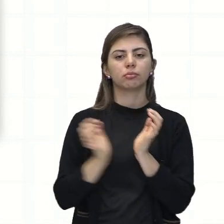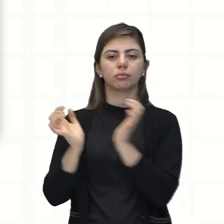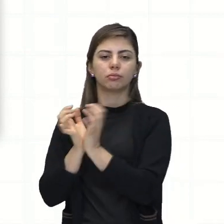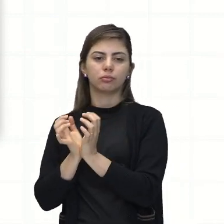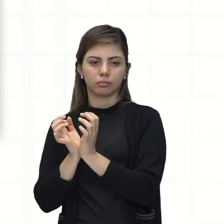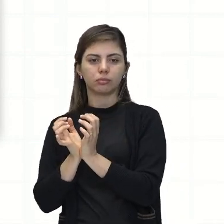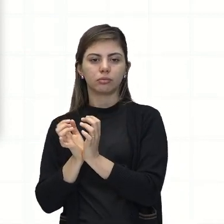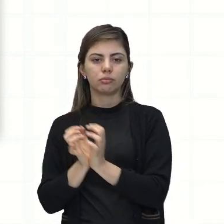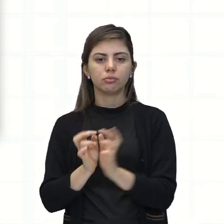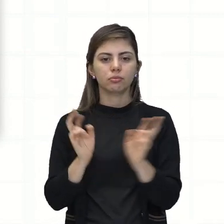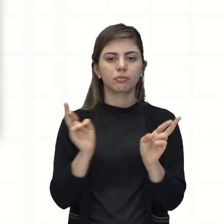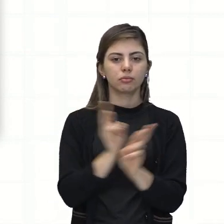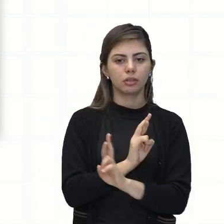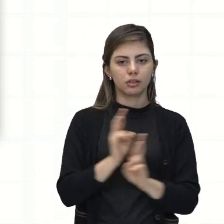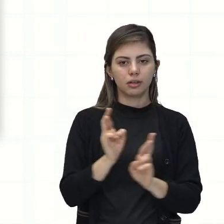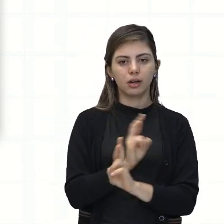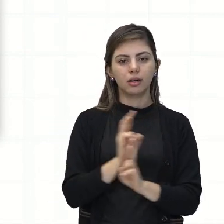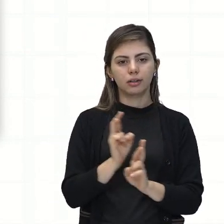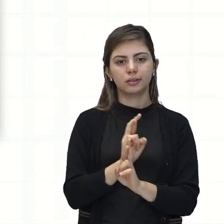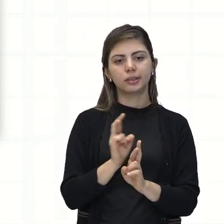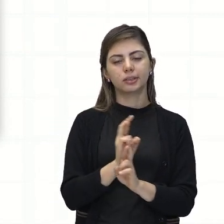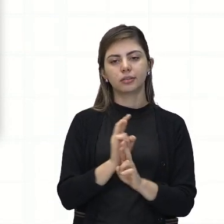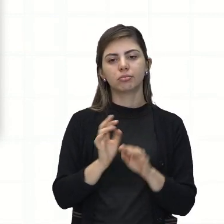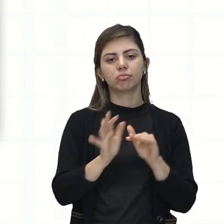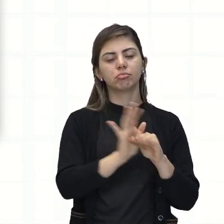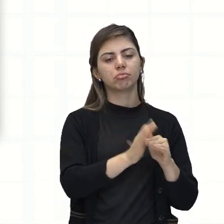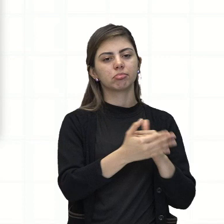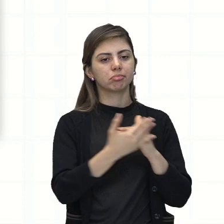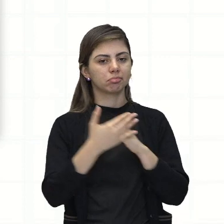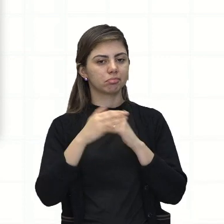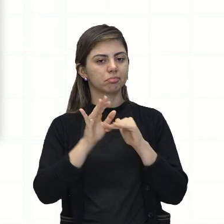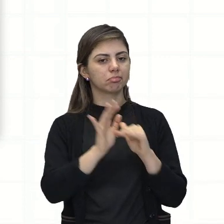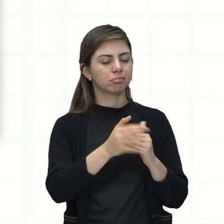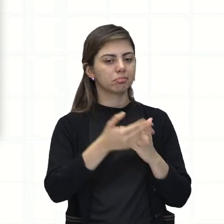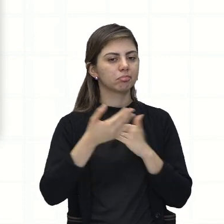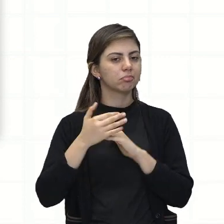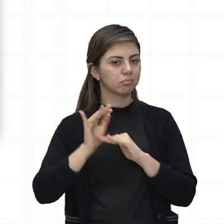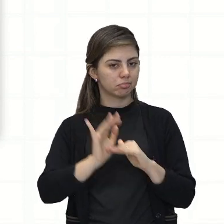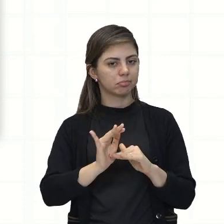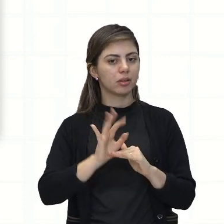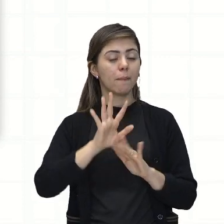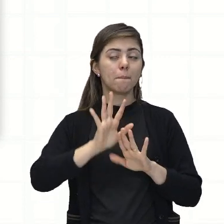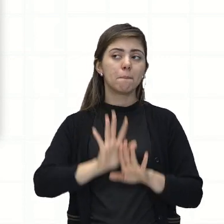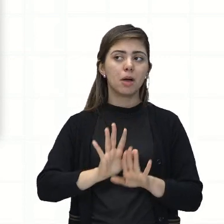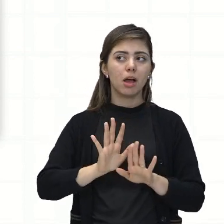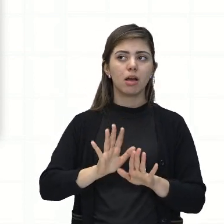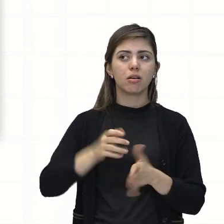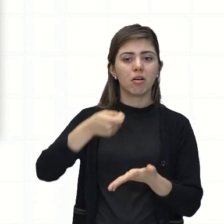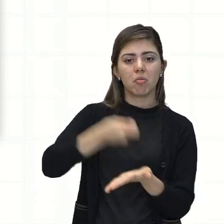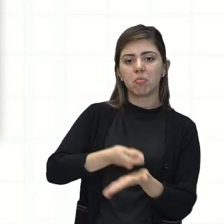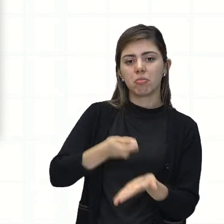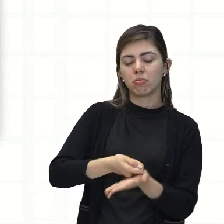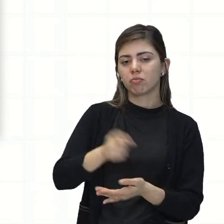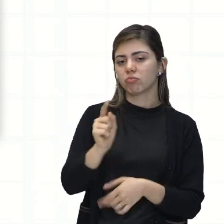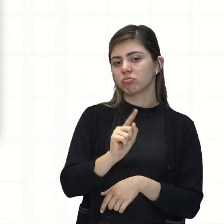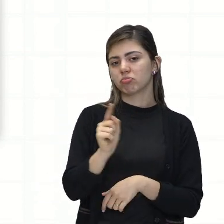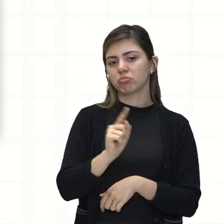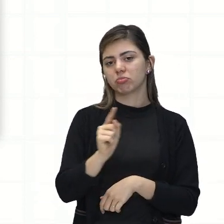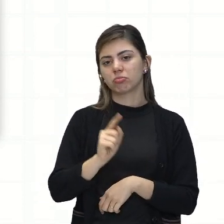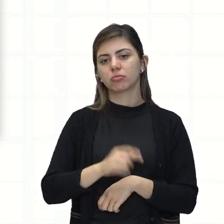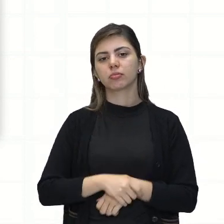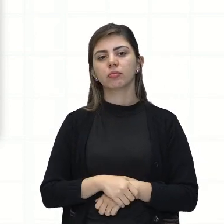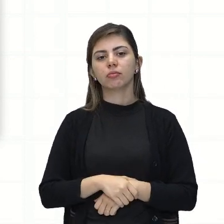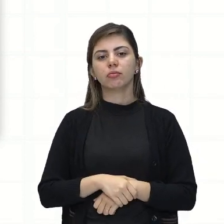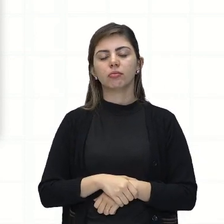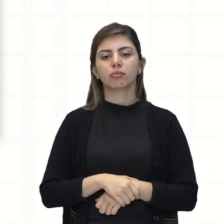os organismos envolvidos são beneficiados com a interação, porém, não são